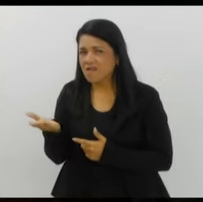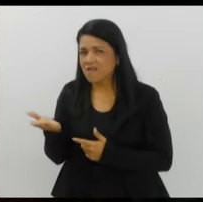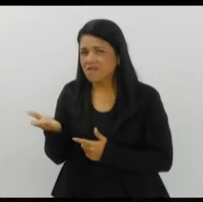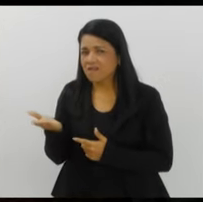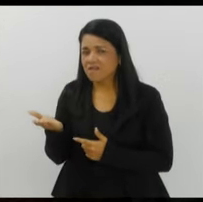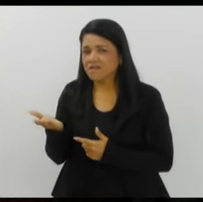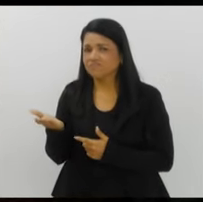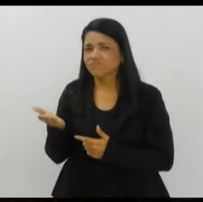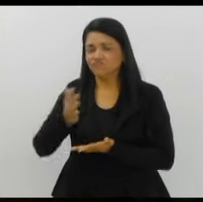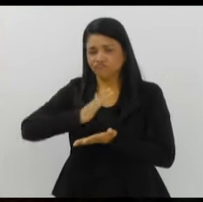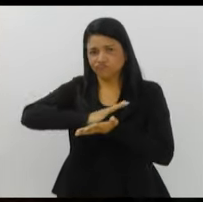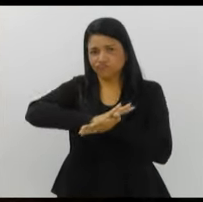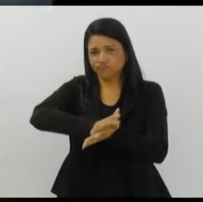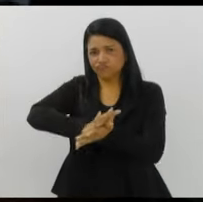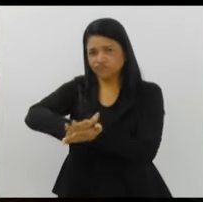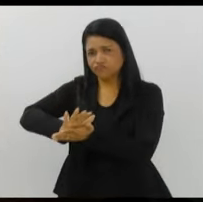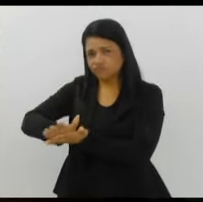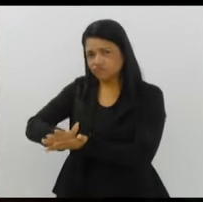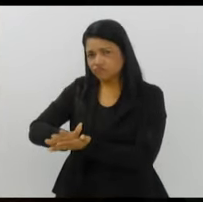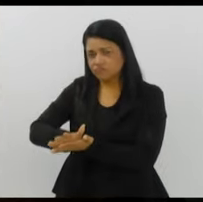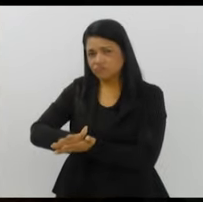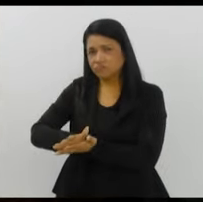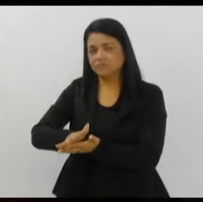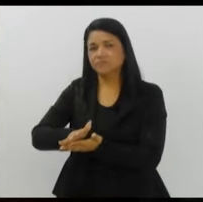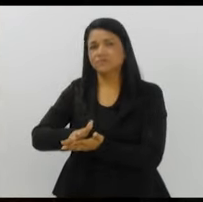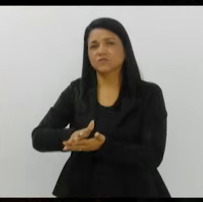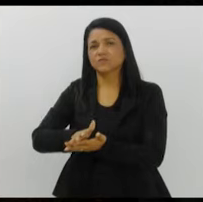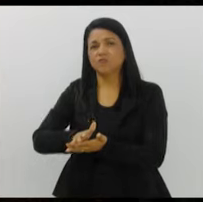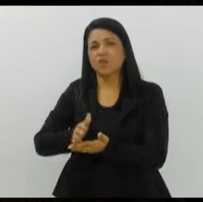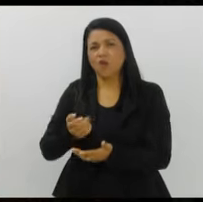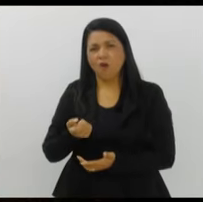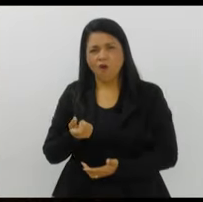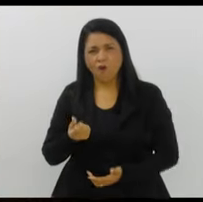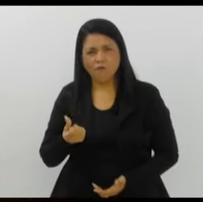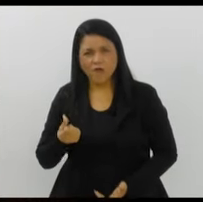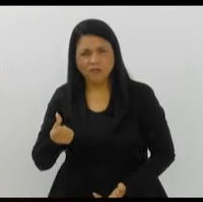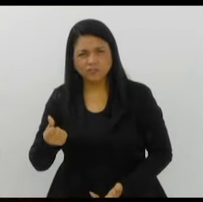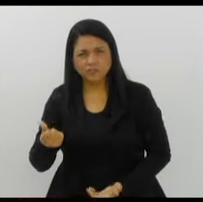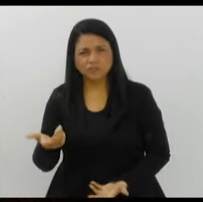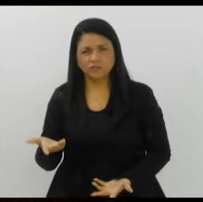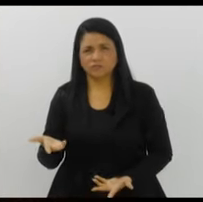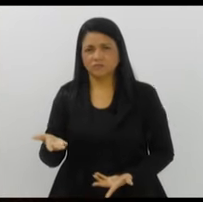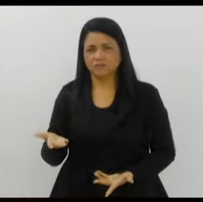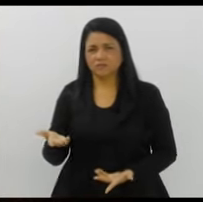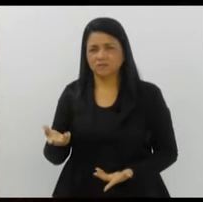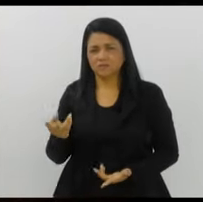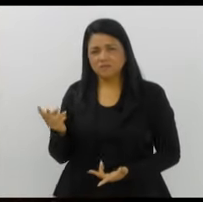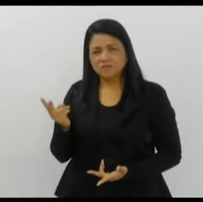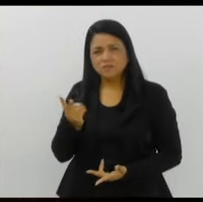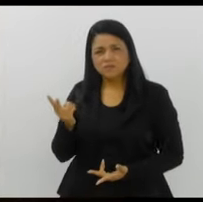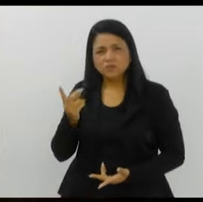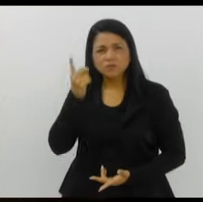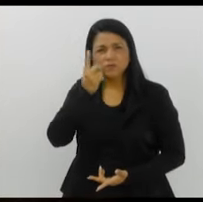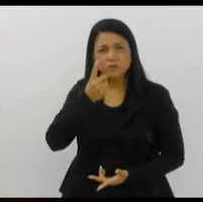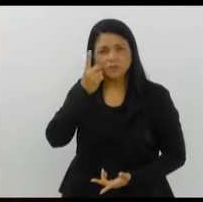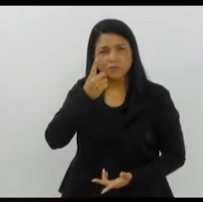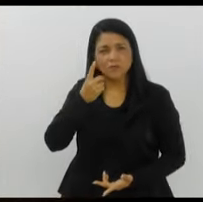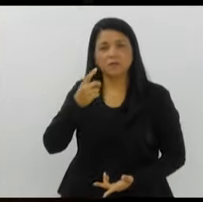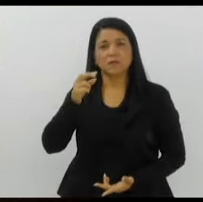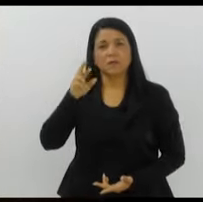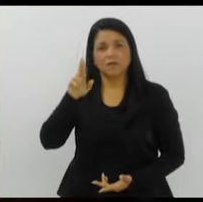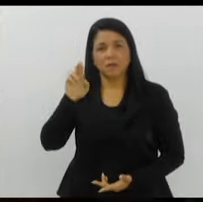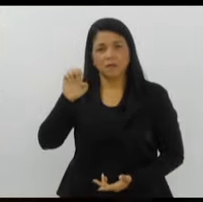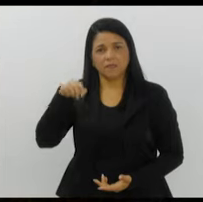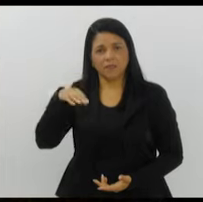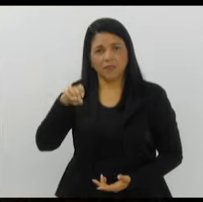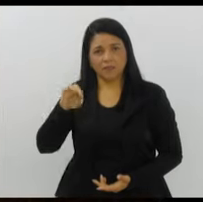atentado de discriminação, uma covardia, porque as duas parlamentares, deputada Renata